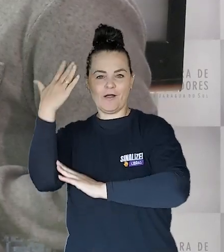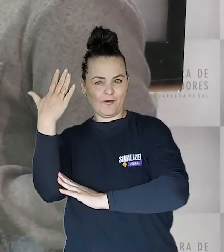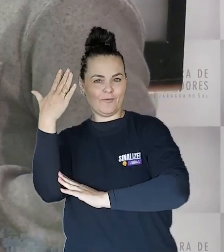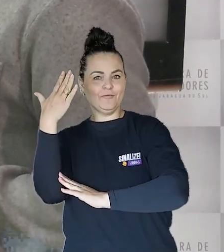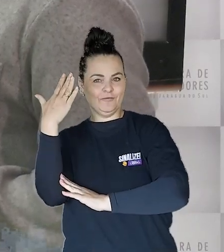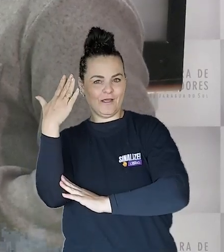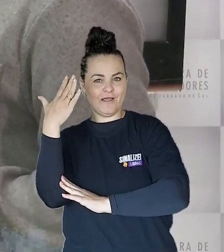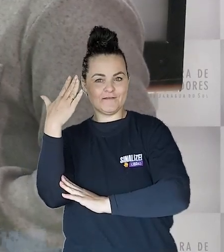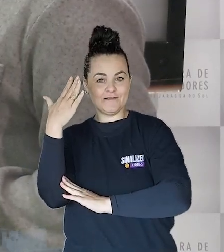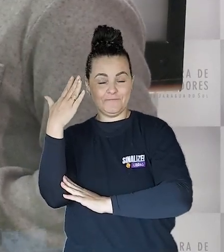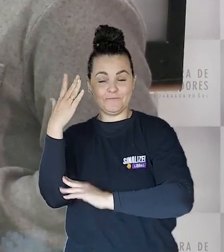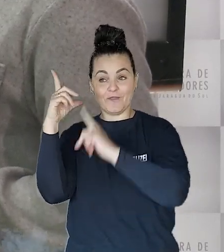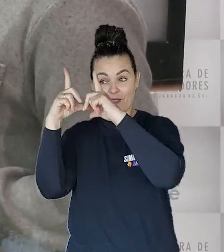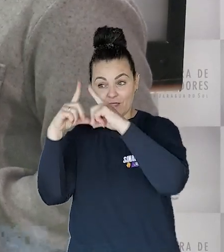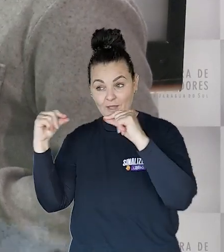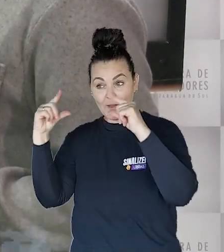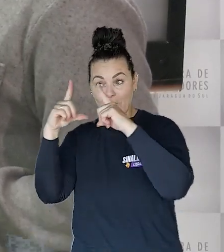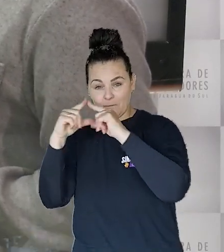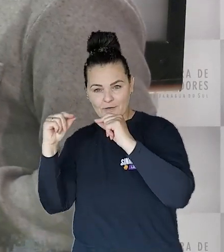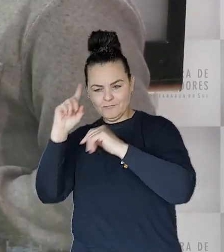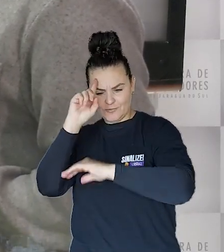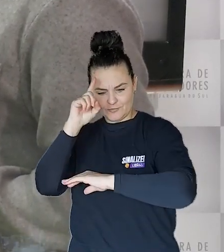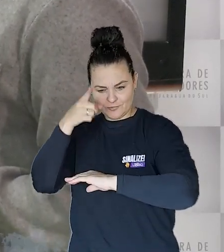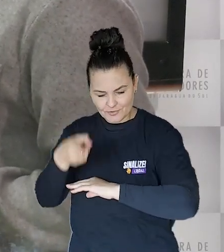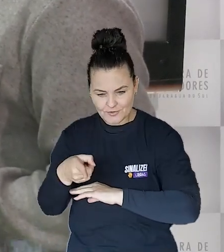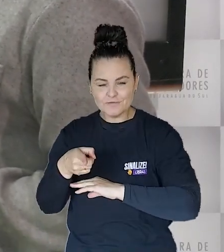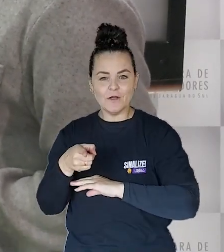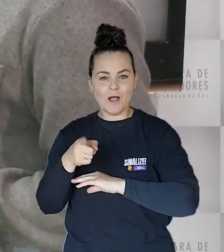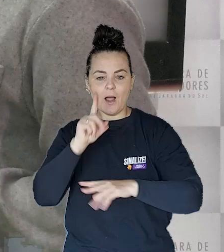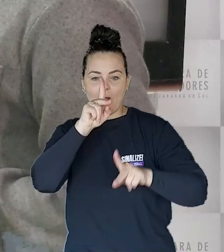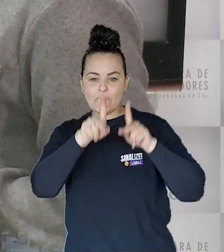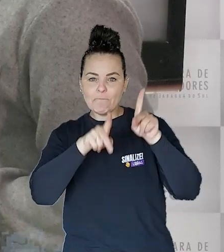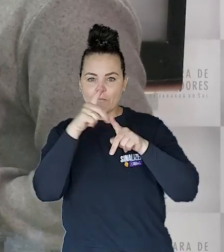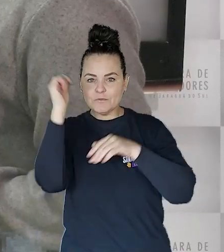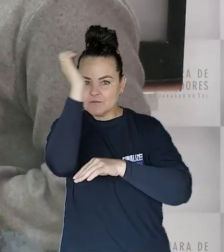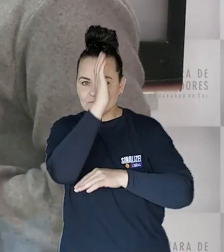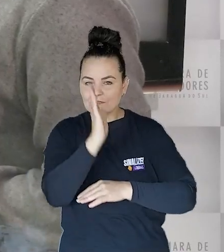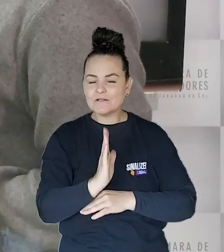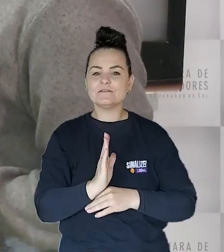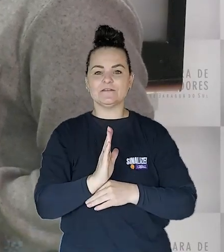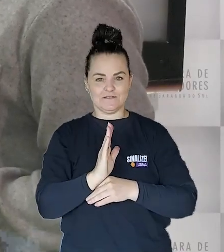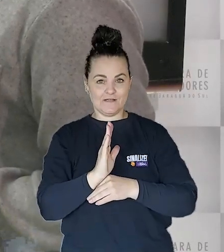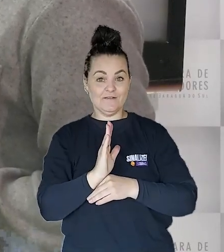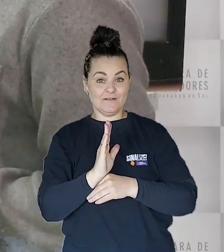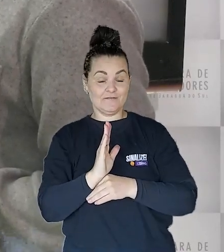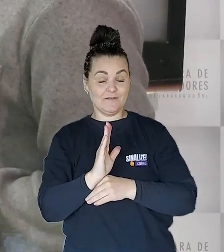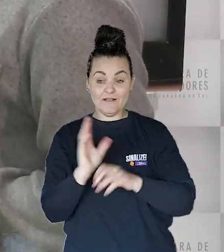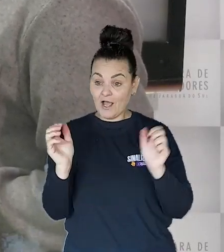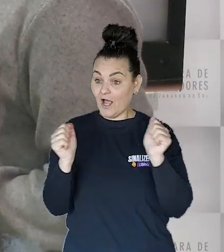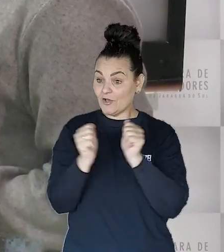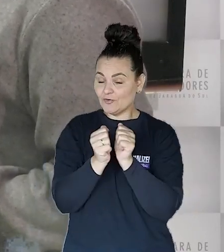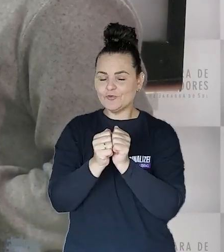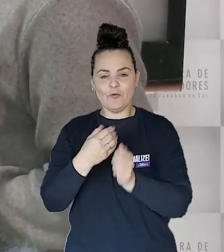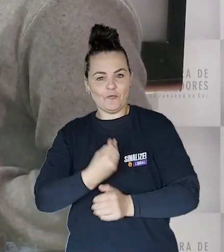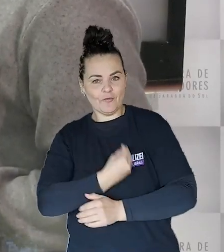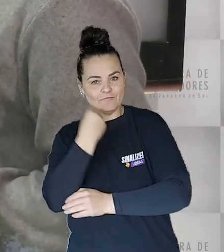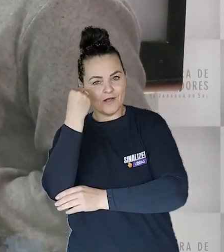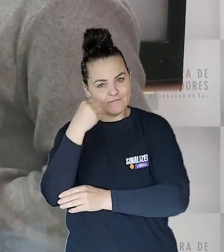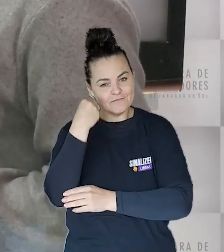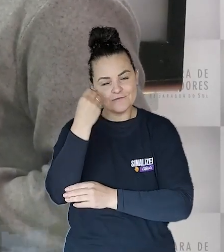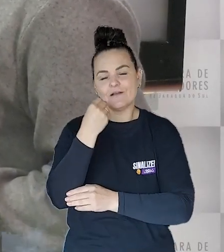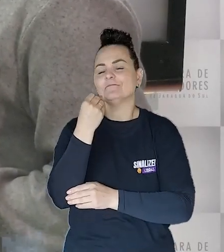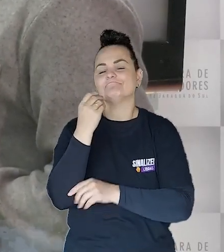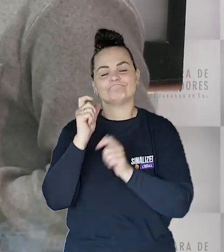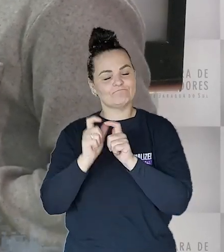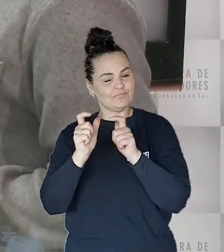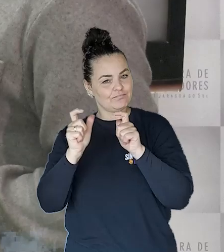acontece né onde é de Brasília que saem as todas as decisões que norteiam a vida do brasileiro estar lá vivenciando